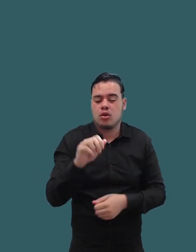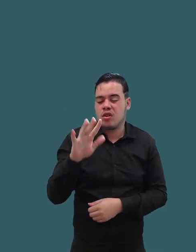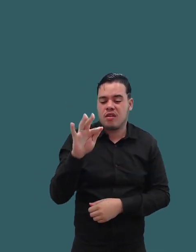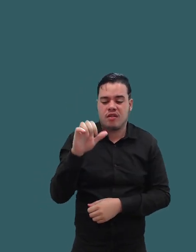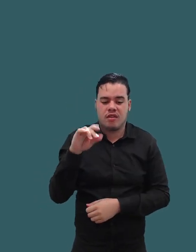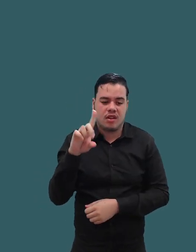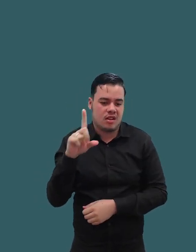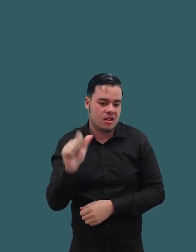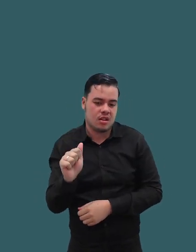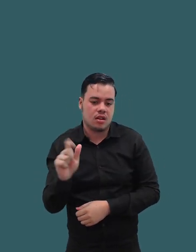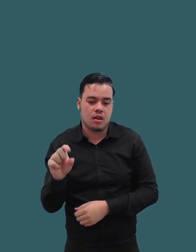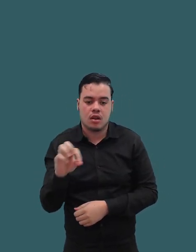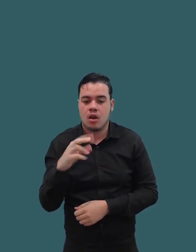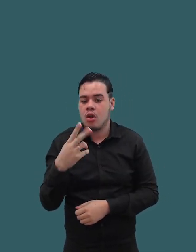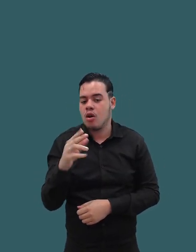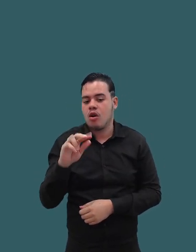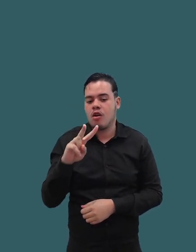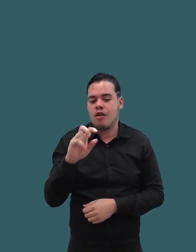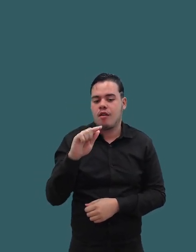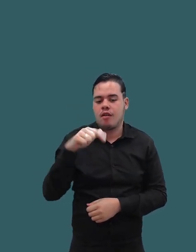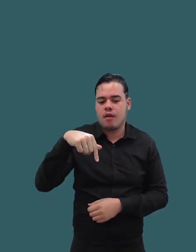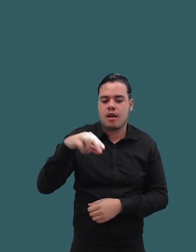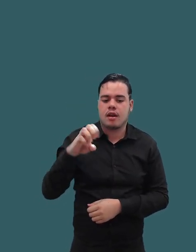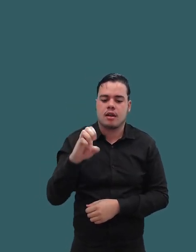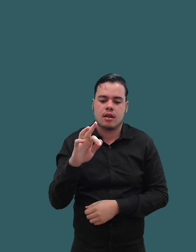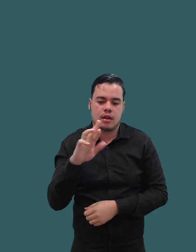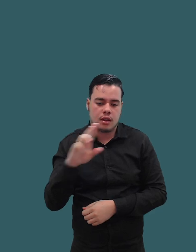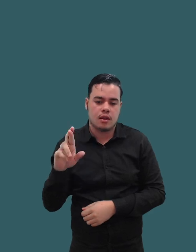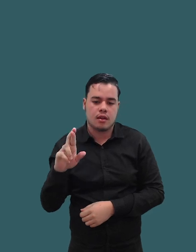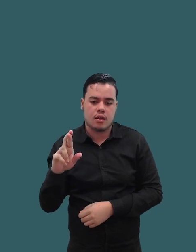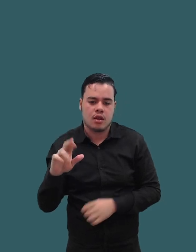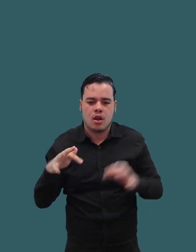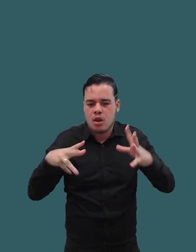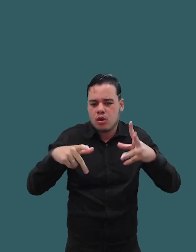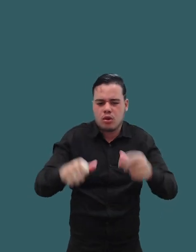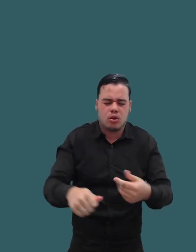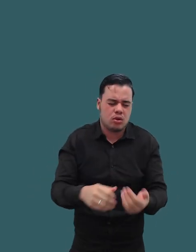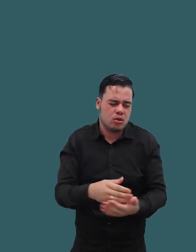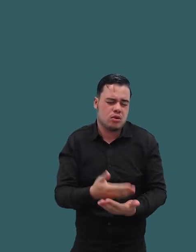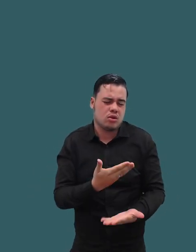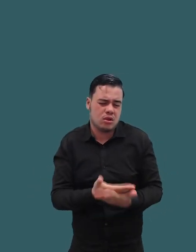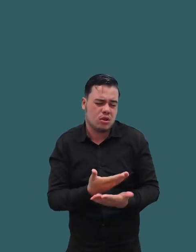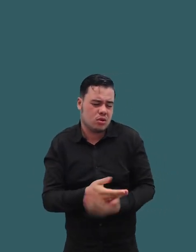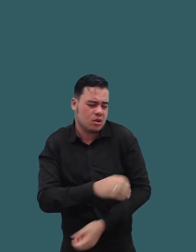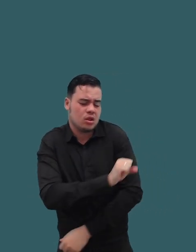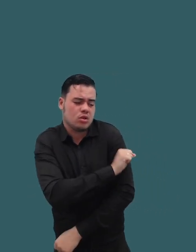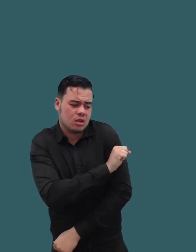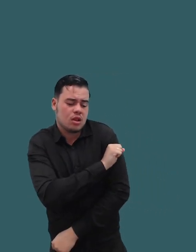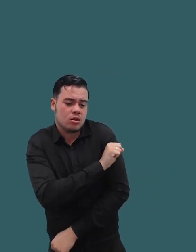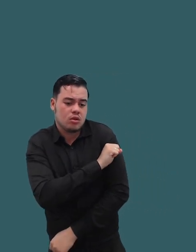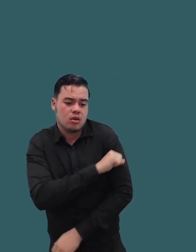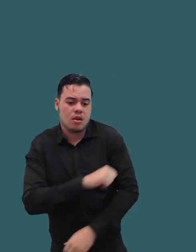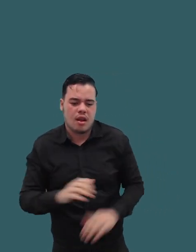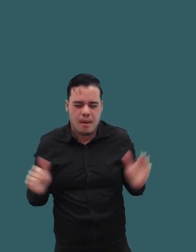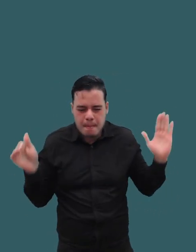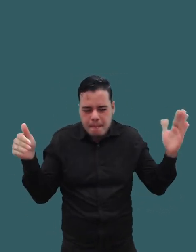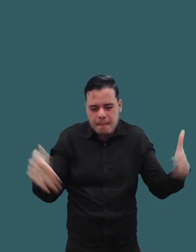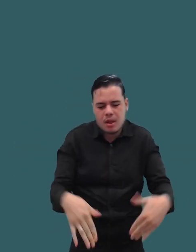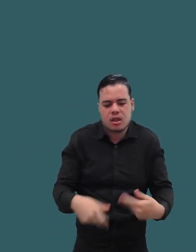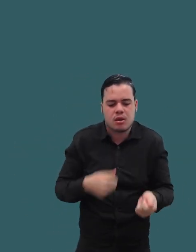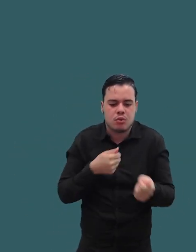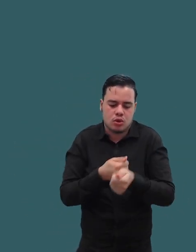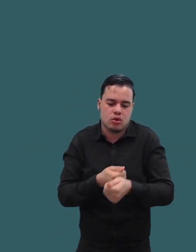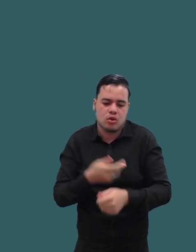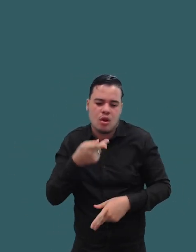Wagner, e com vocês, e nossos estudantes, fazendo faixas, fazendo oficinas, levar para o Fiocruz para você, para falar